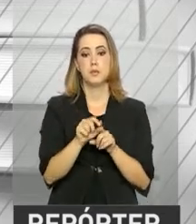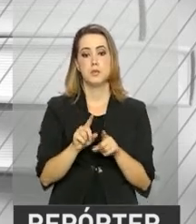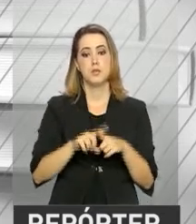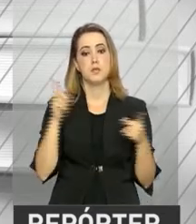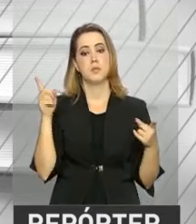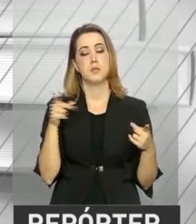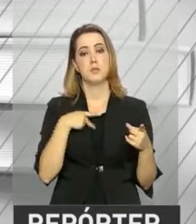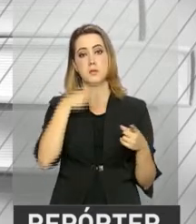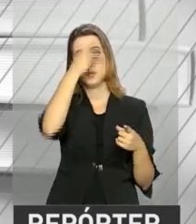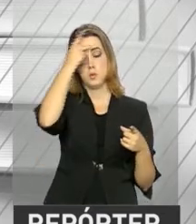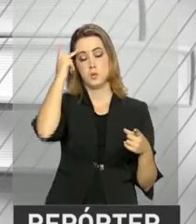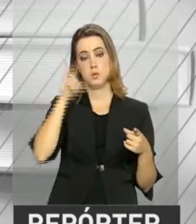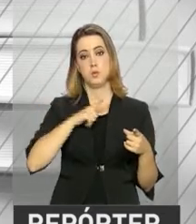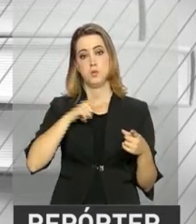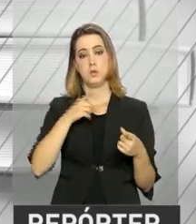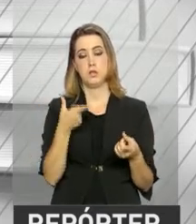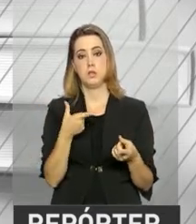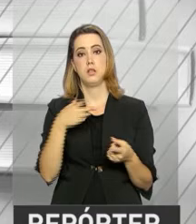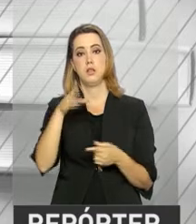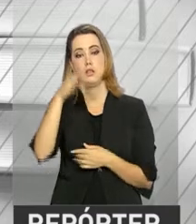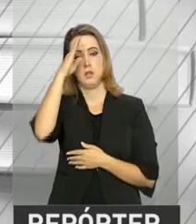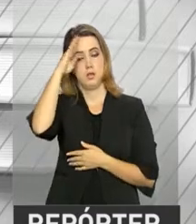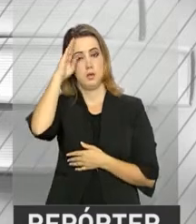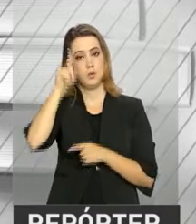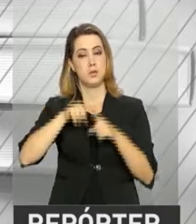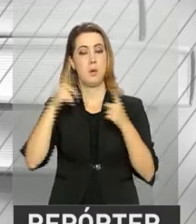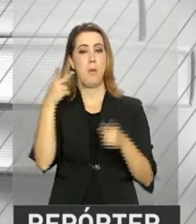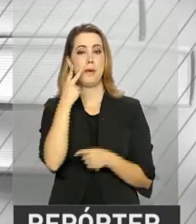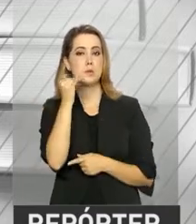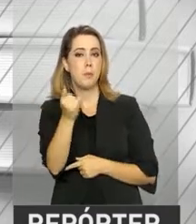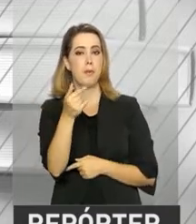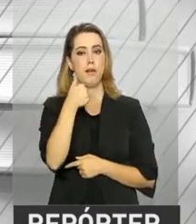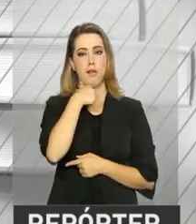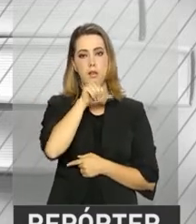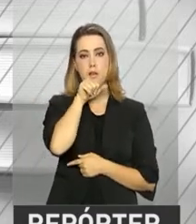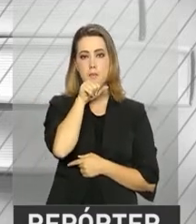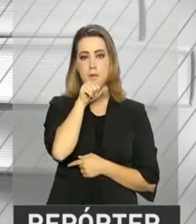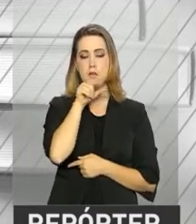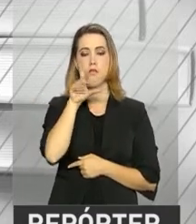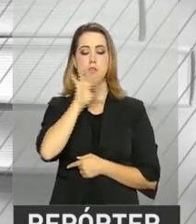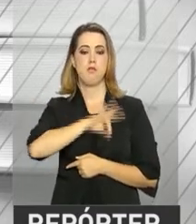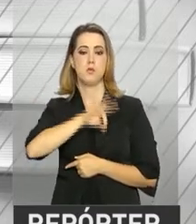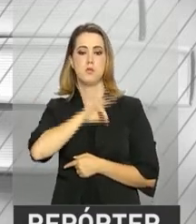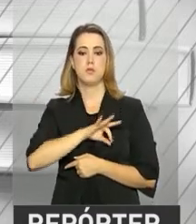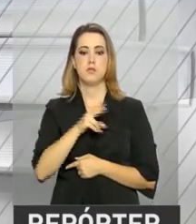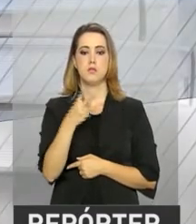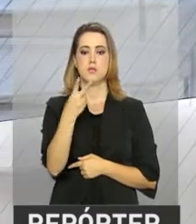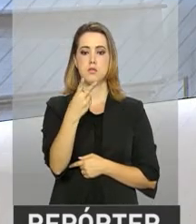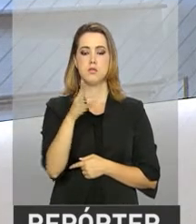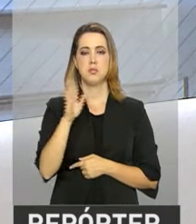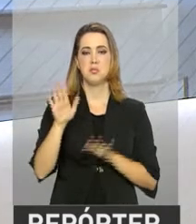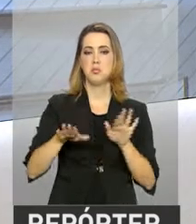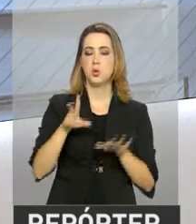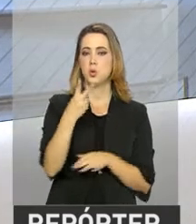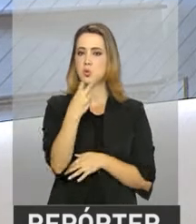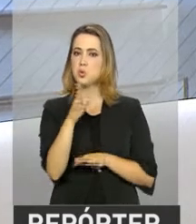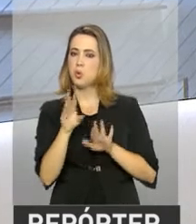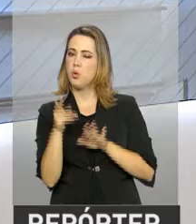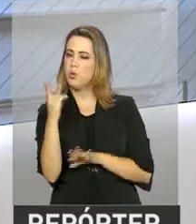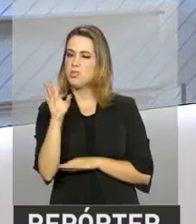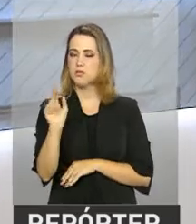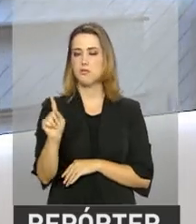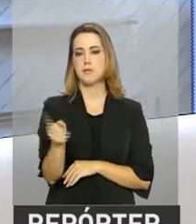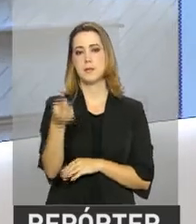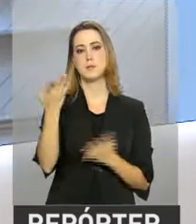já quem tem curso universitário mas os pais não têm a renda média é de 2.600 a três mil reais os dados